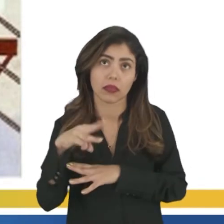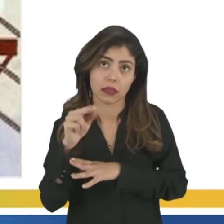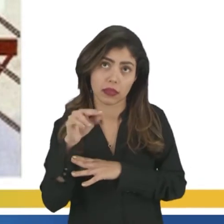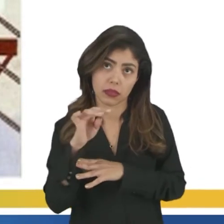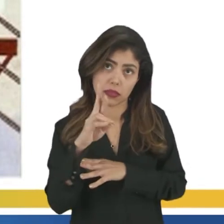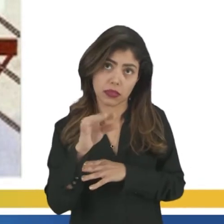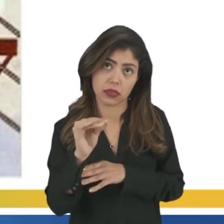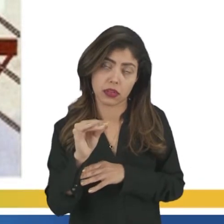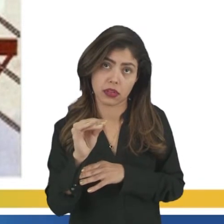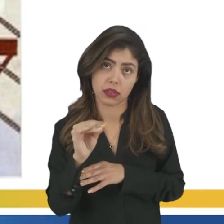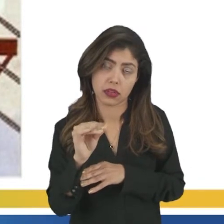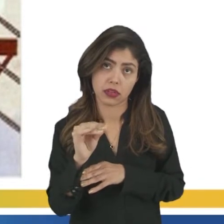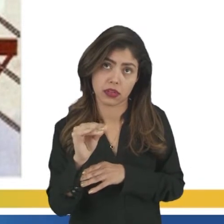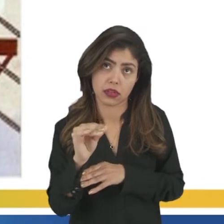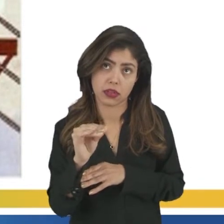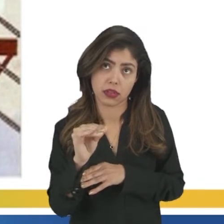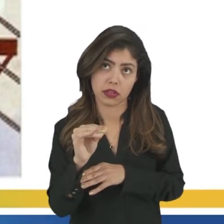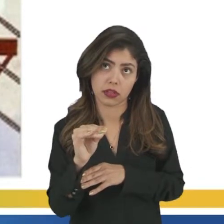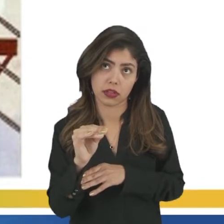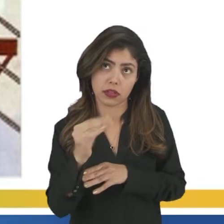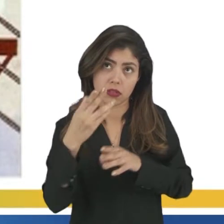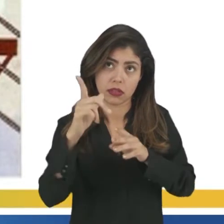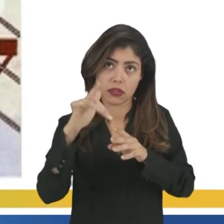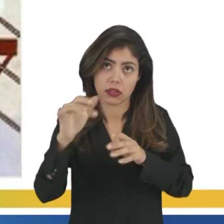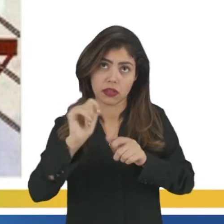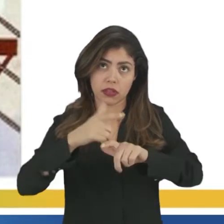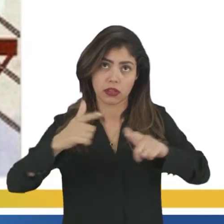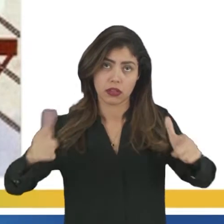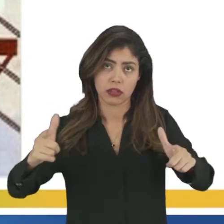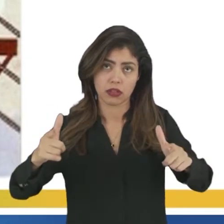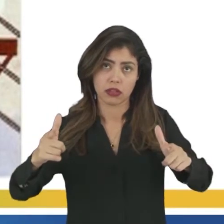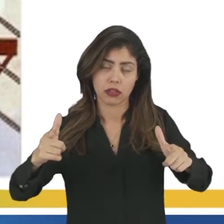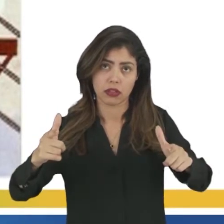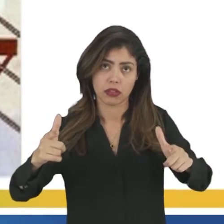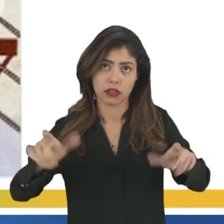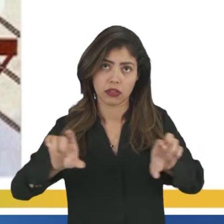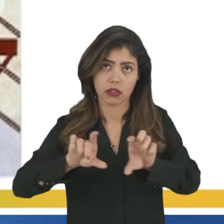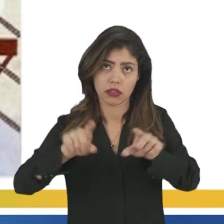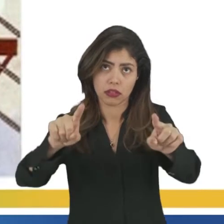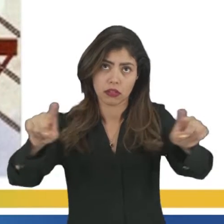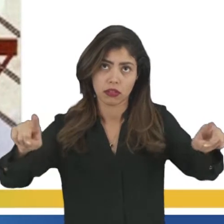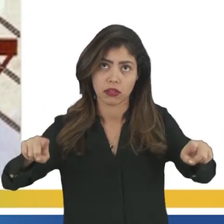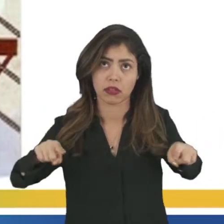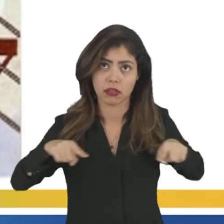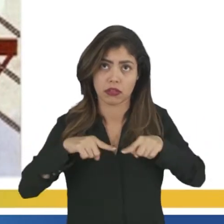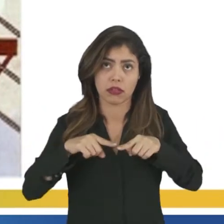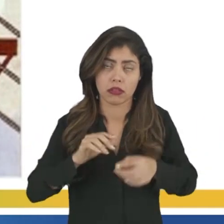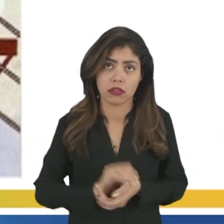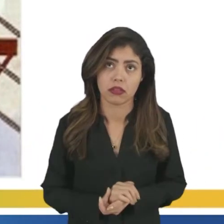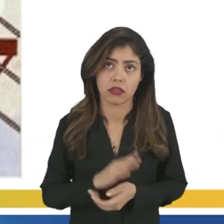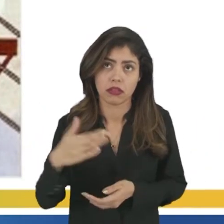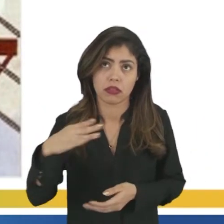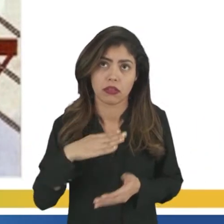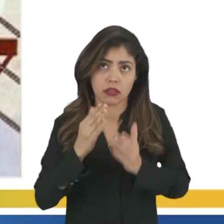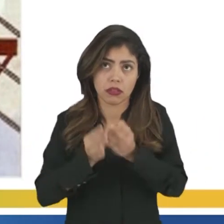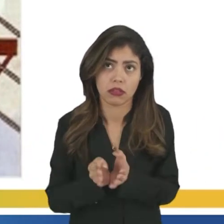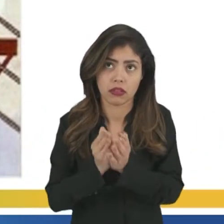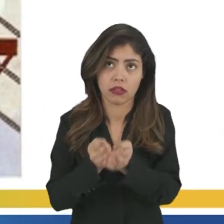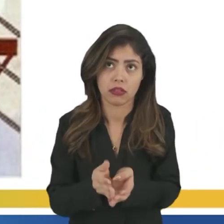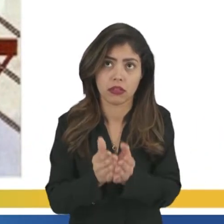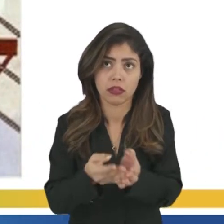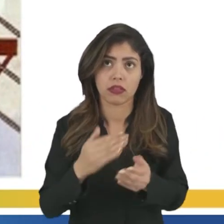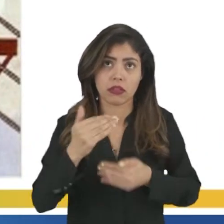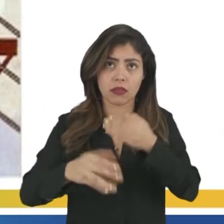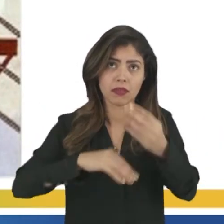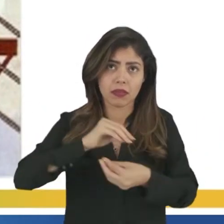Manobras, né? A vela das galés, ou galés, era grande e retangular. Quando o barco mercante